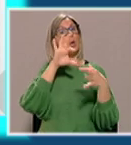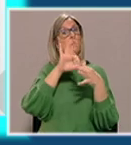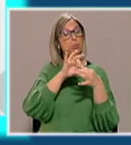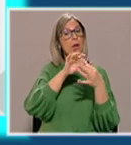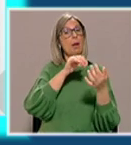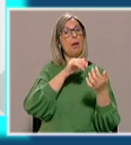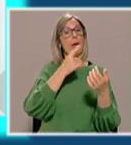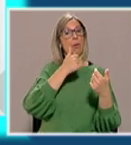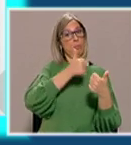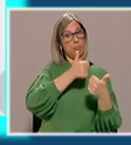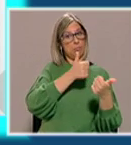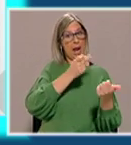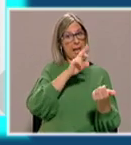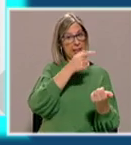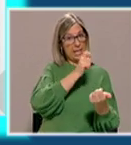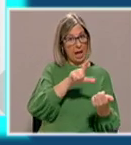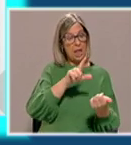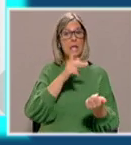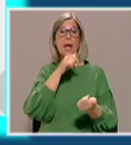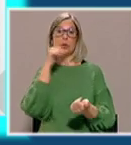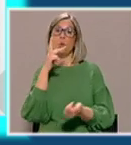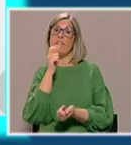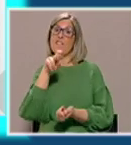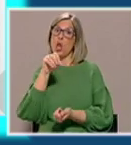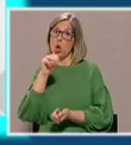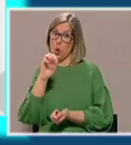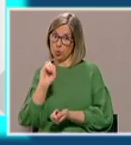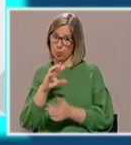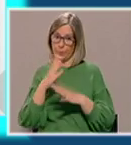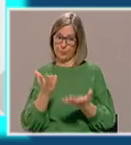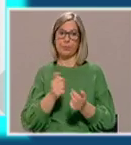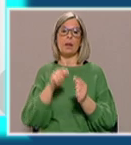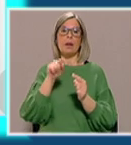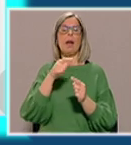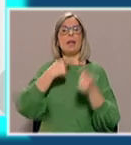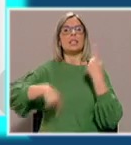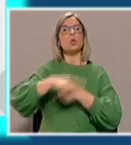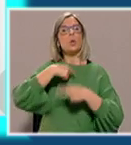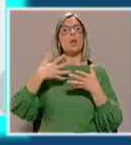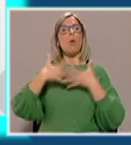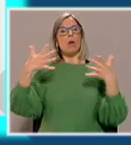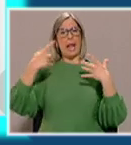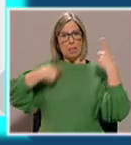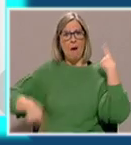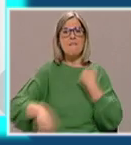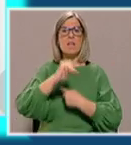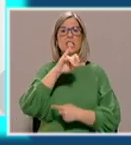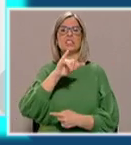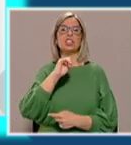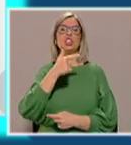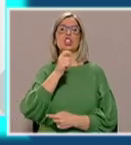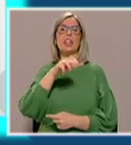Aqui na parte final da circulação sistémica, então o que é que ficou aqui retido? Vamos lá ver se vocês se